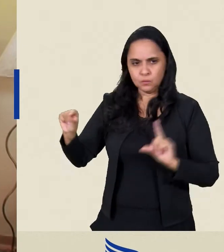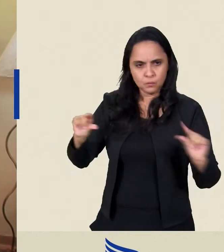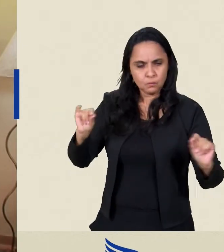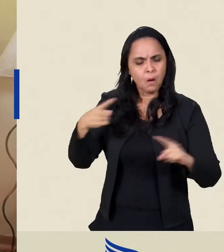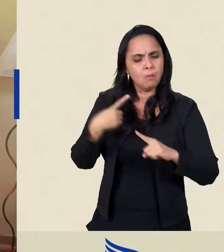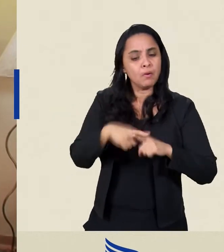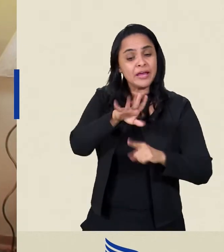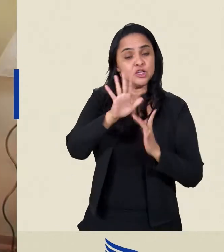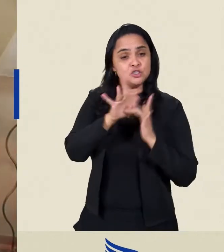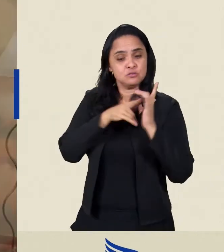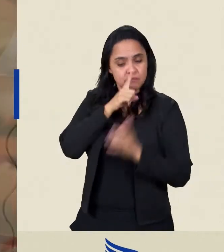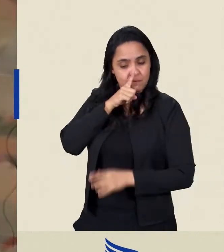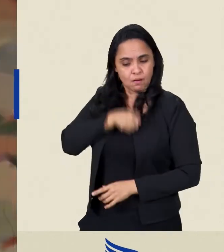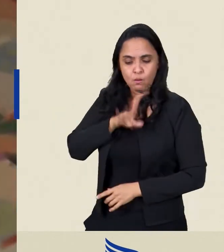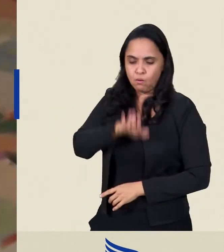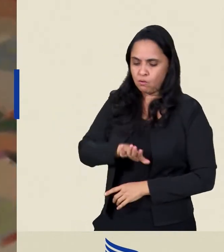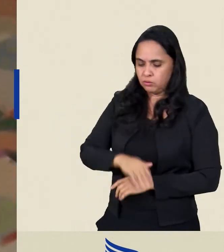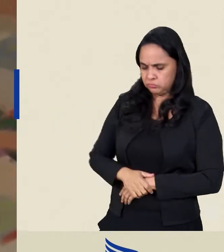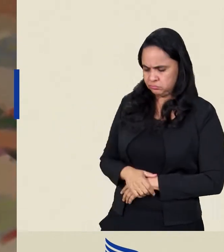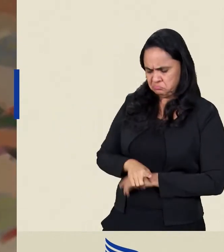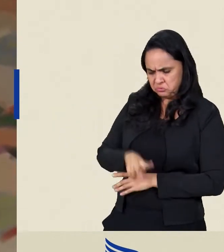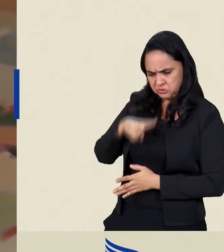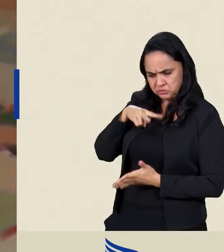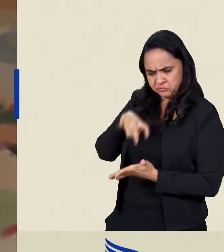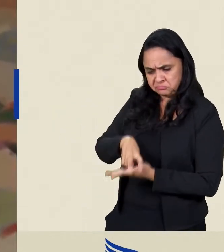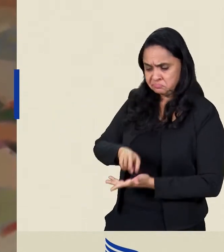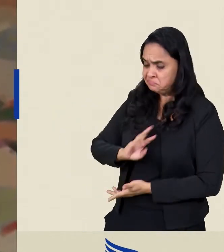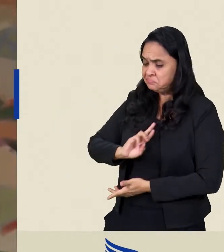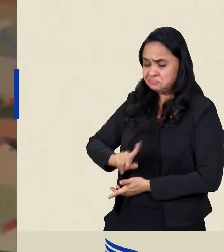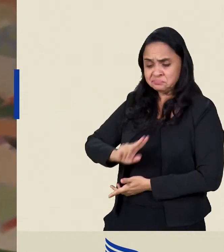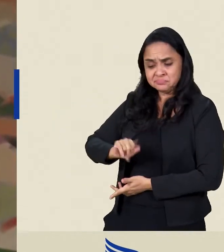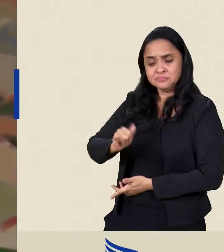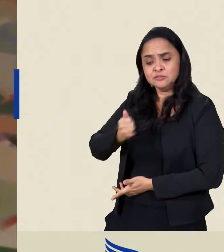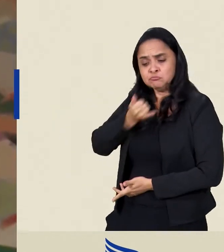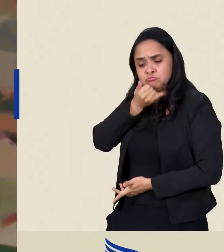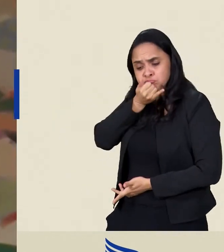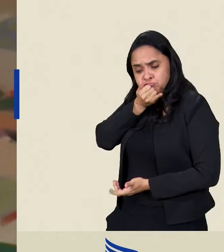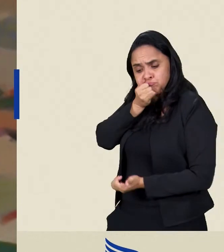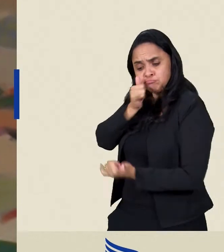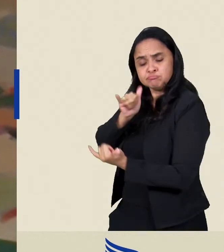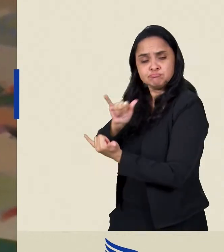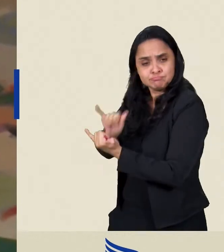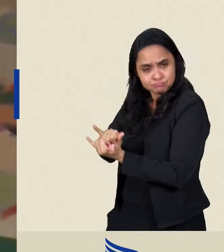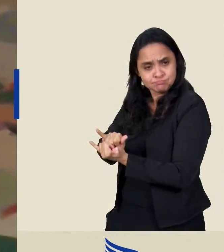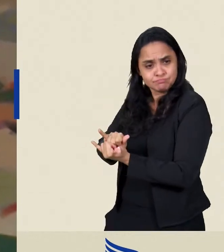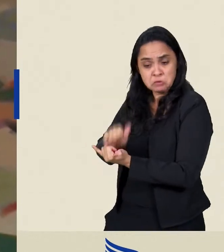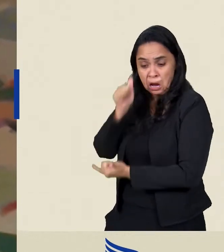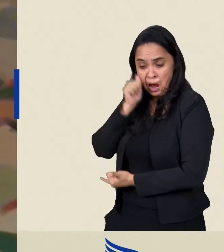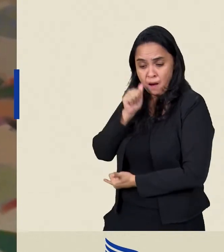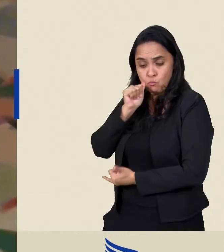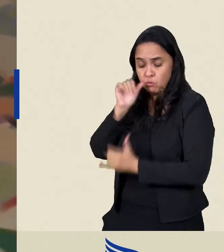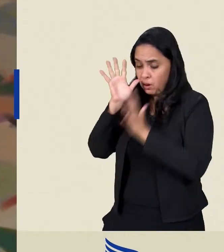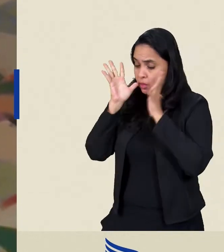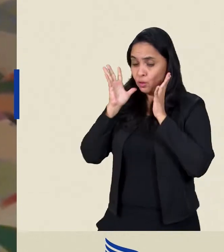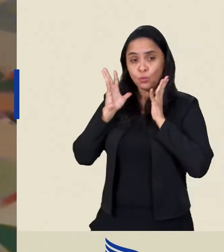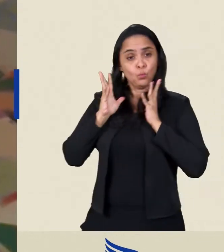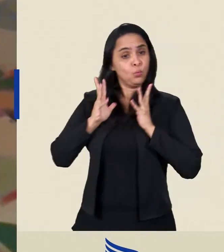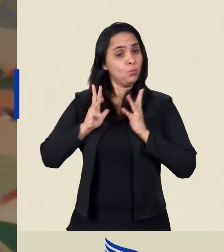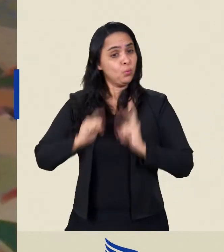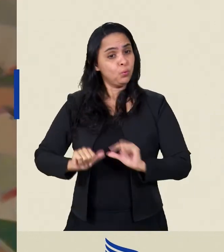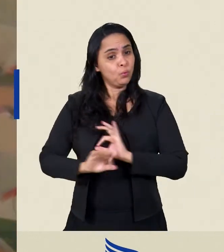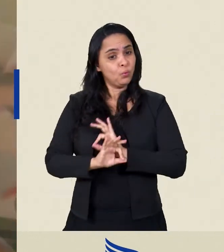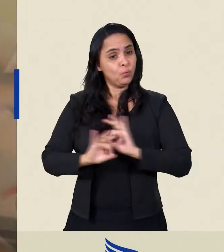eu te condeno. Aquela mulher foi totalmente perdoada. Essa é a primeira parte da salvação. Em